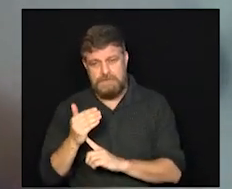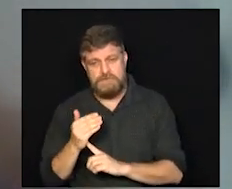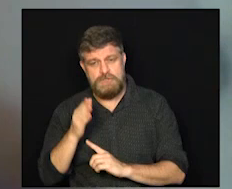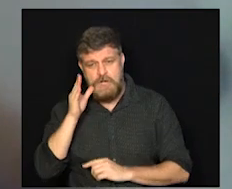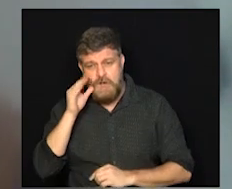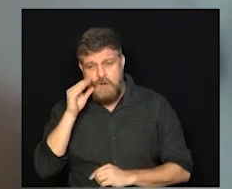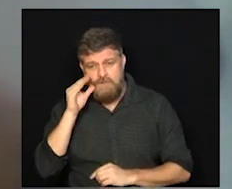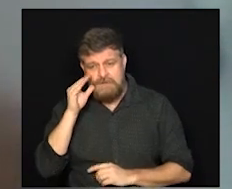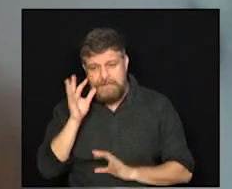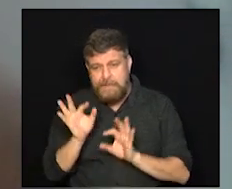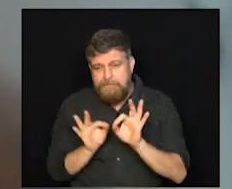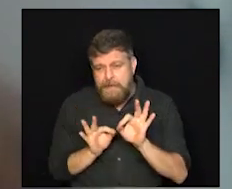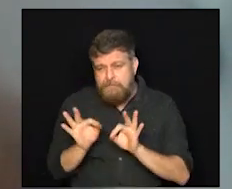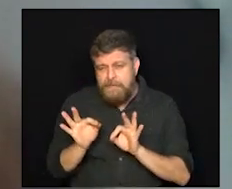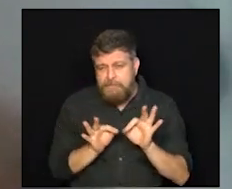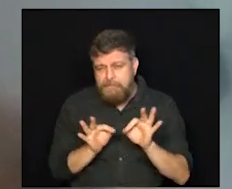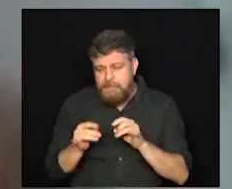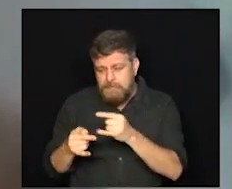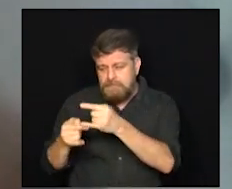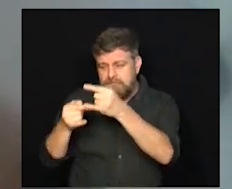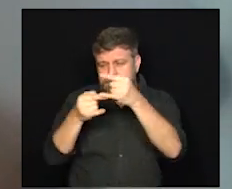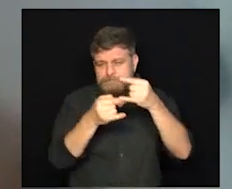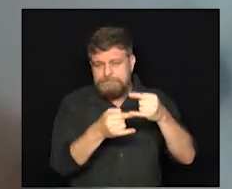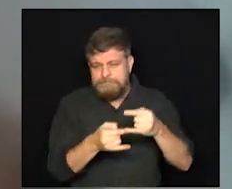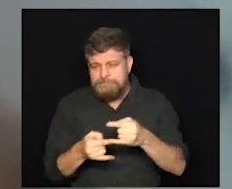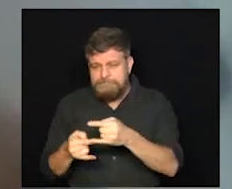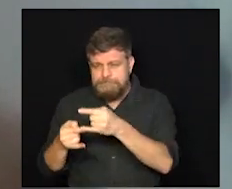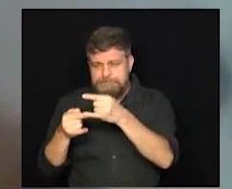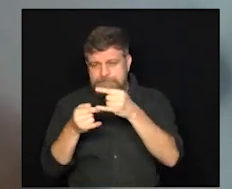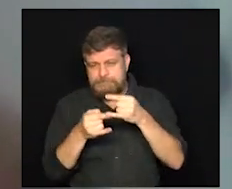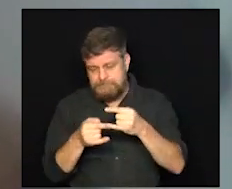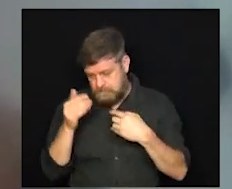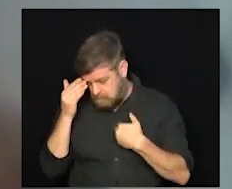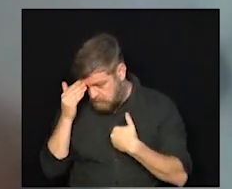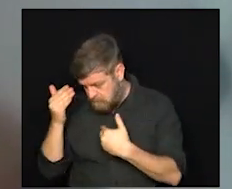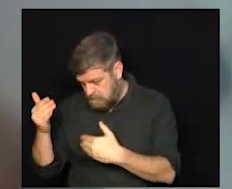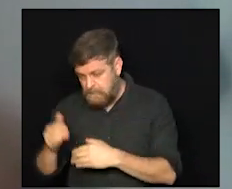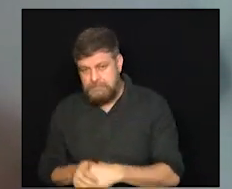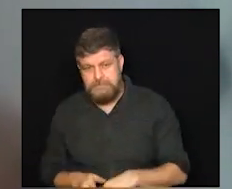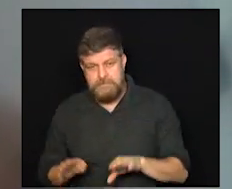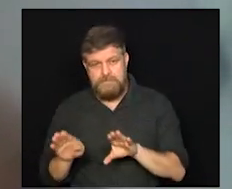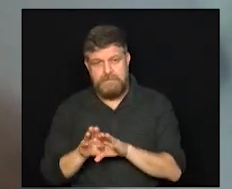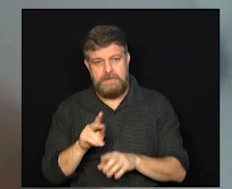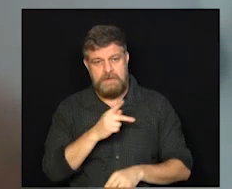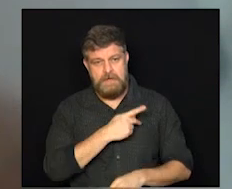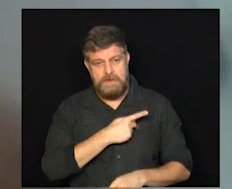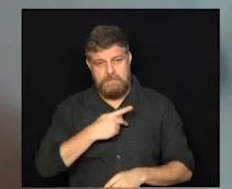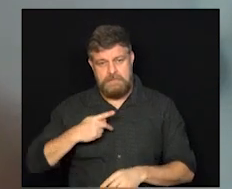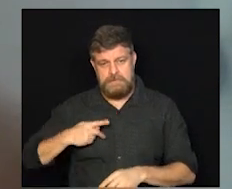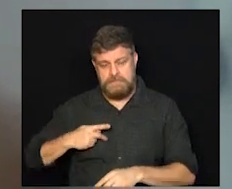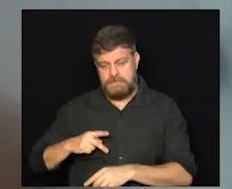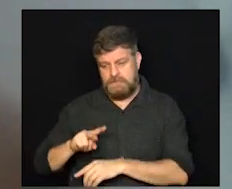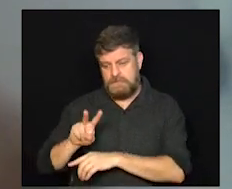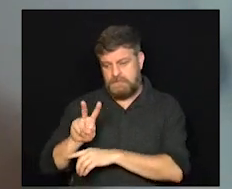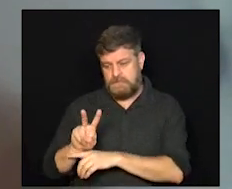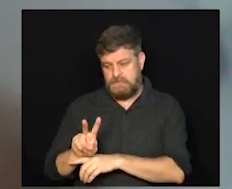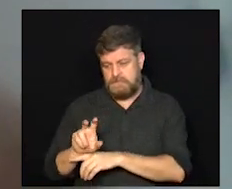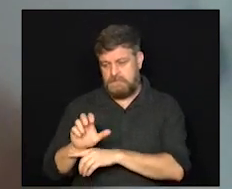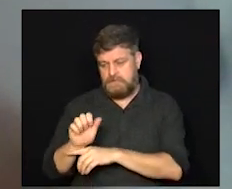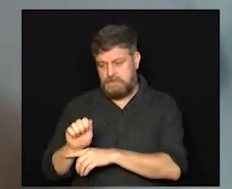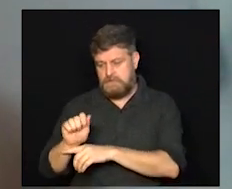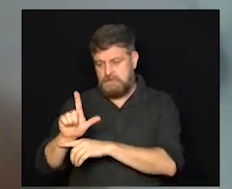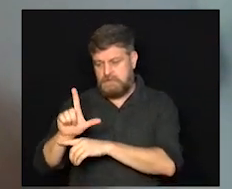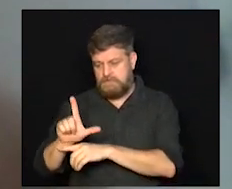contribuiu para nos ajudar a apresentação, o pastor Valder, né? Se não pronunciei errado o nome, desculpe,